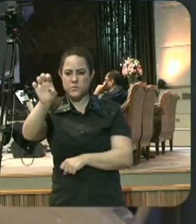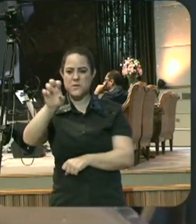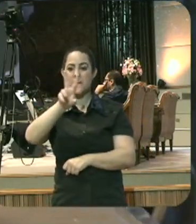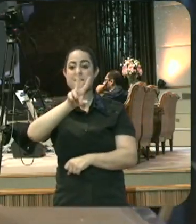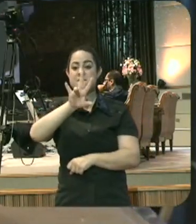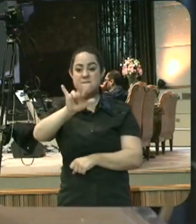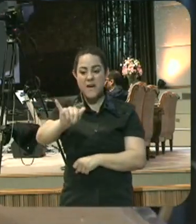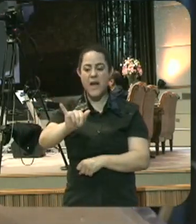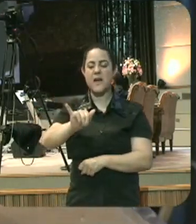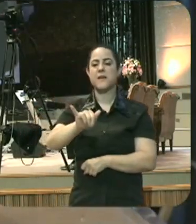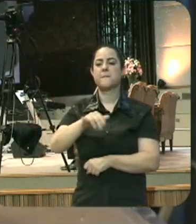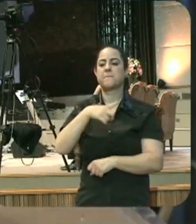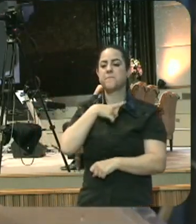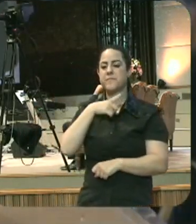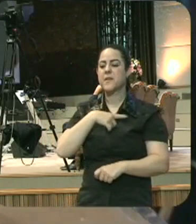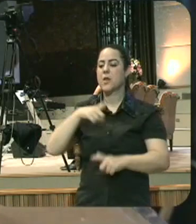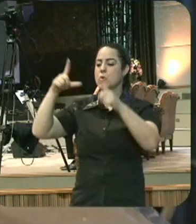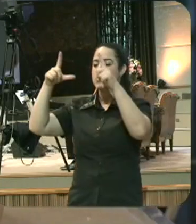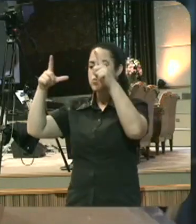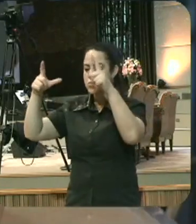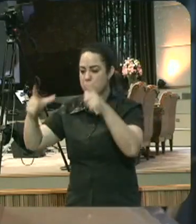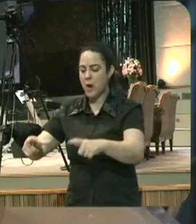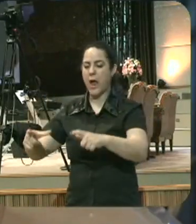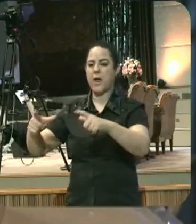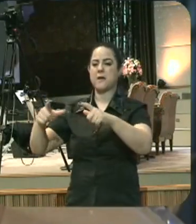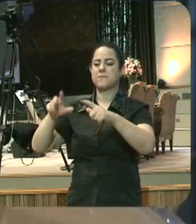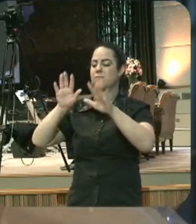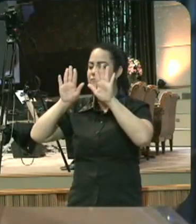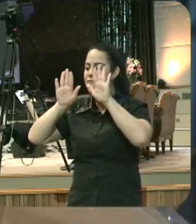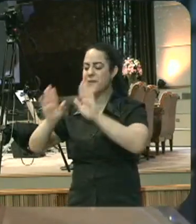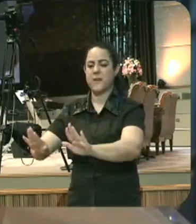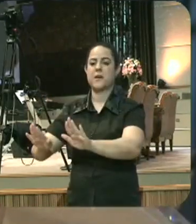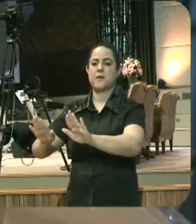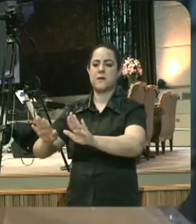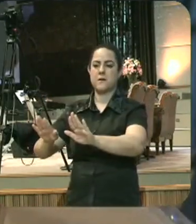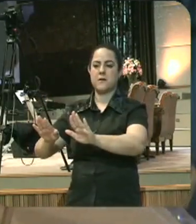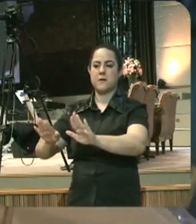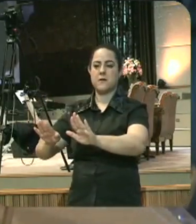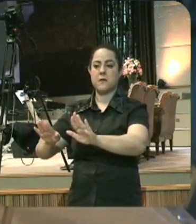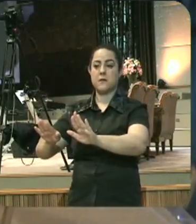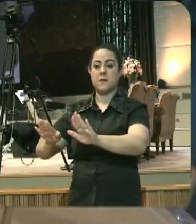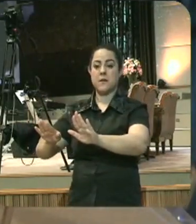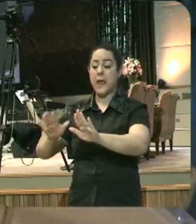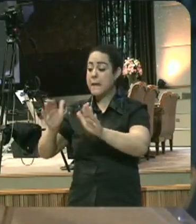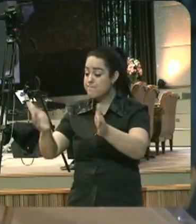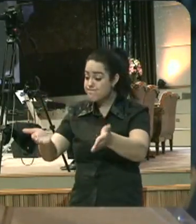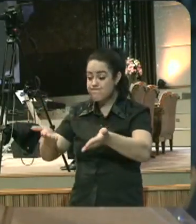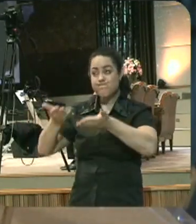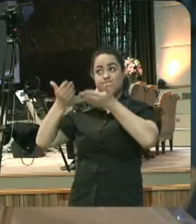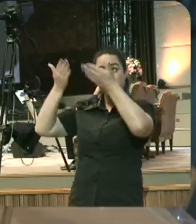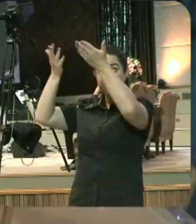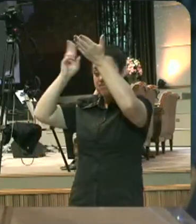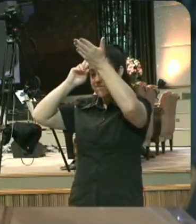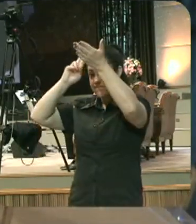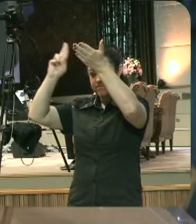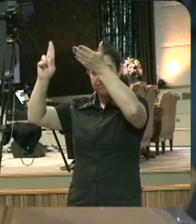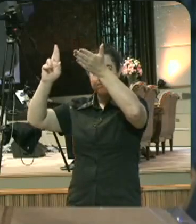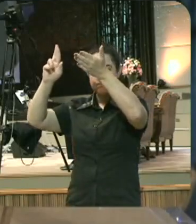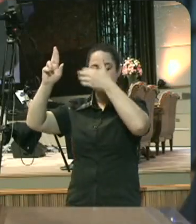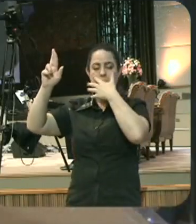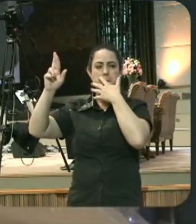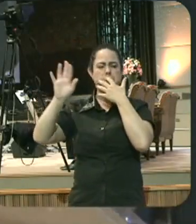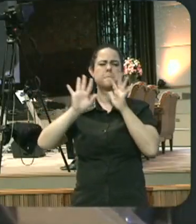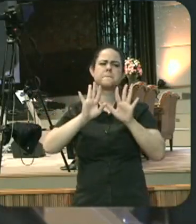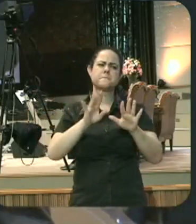na tesouraria do tabernáculo. E ponto. Porque foi consagrado ao Senhor. Agora